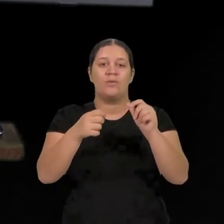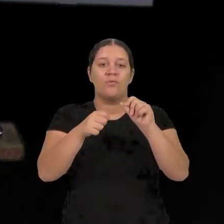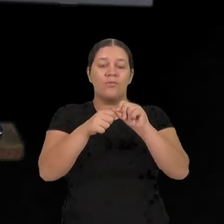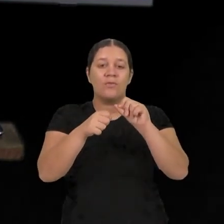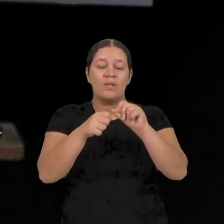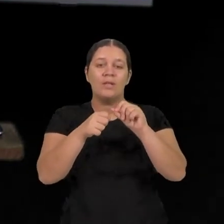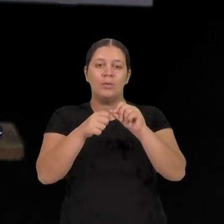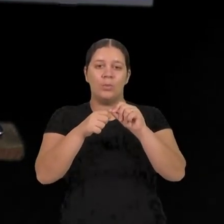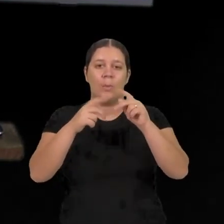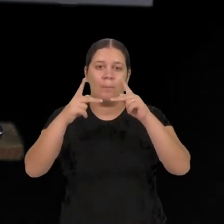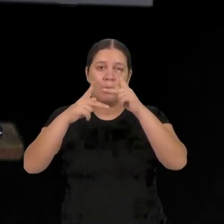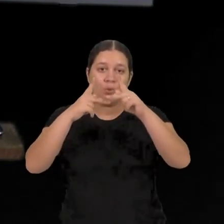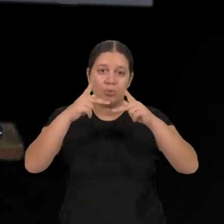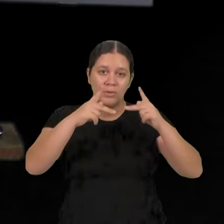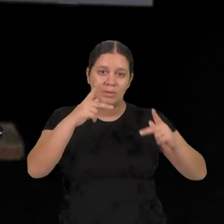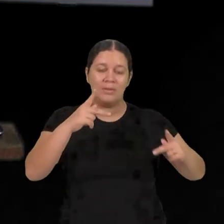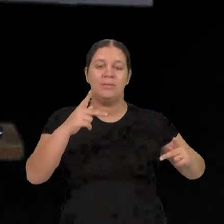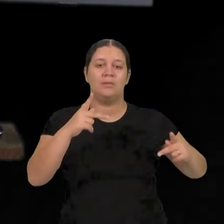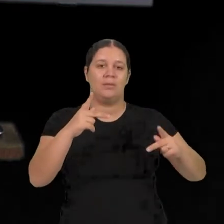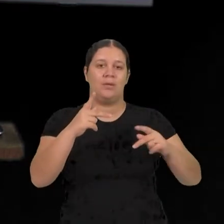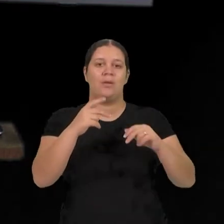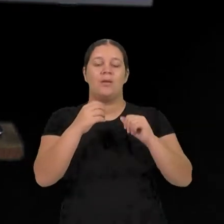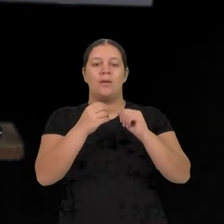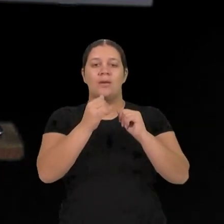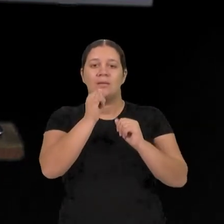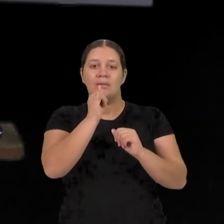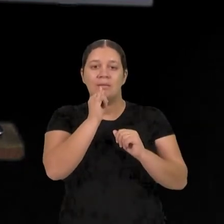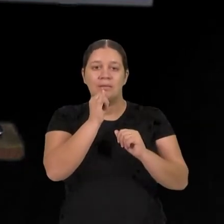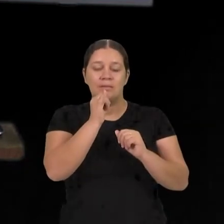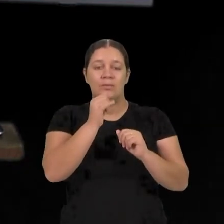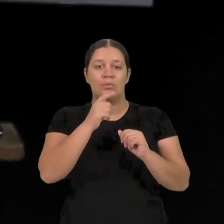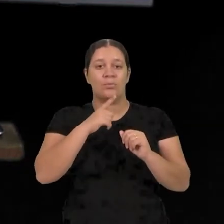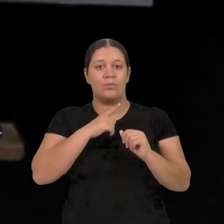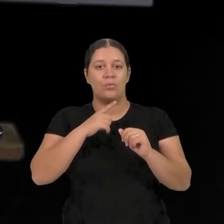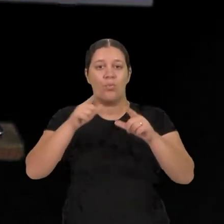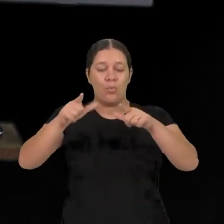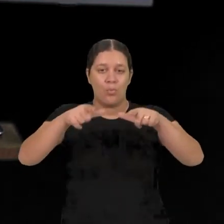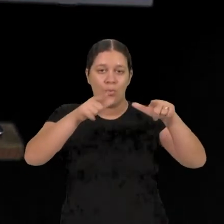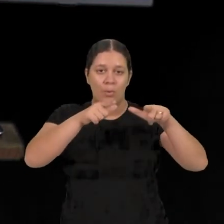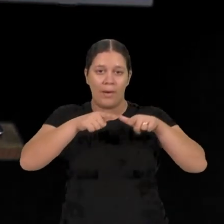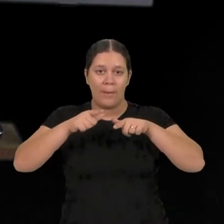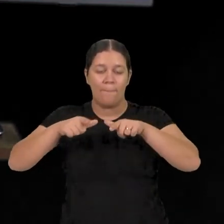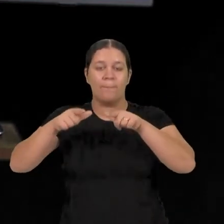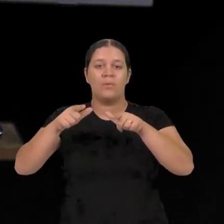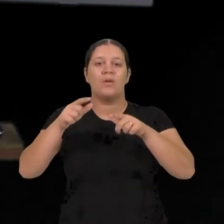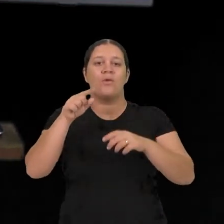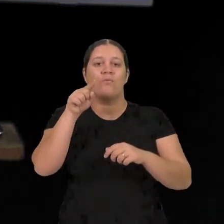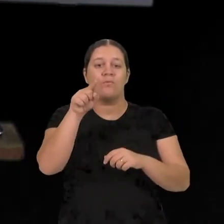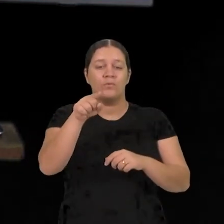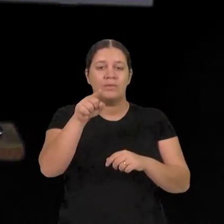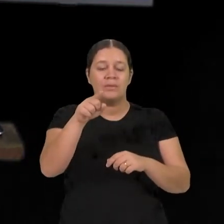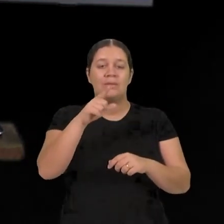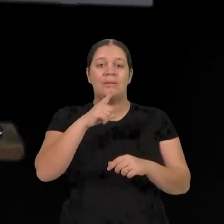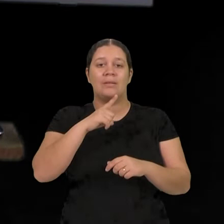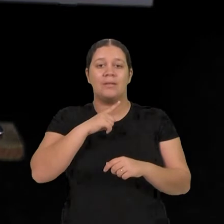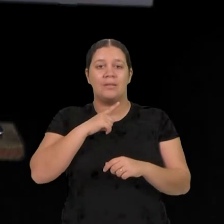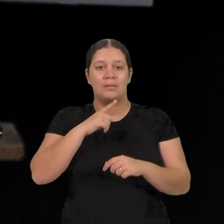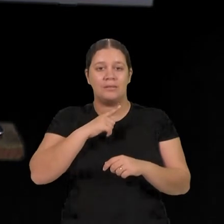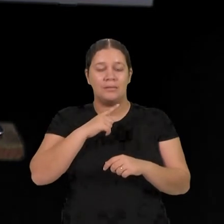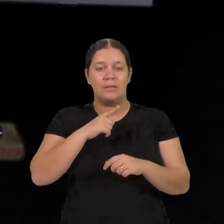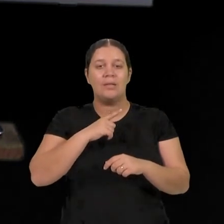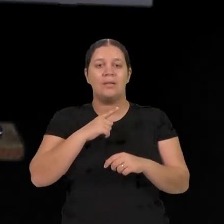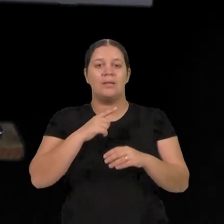produzir proteínas ou para enviar a proteína para algum determinado local, tá? Então você tem